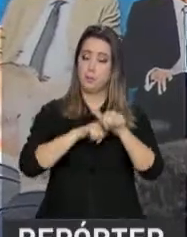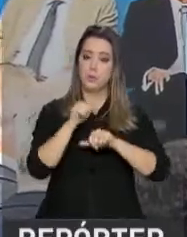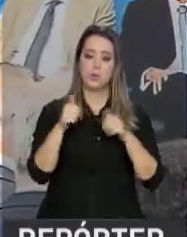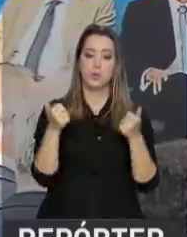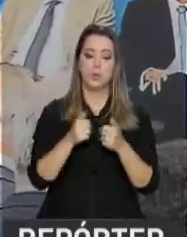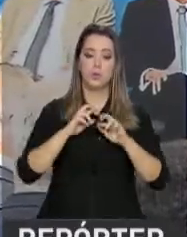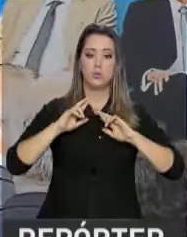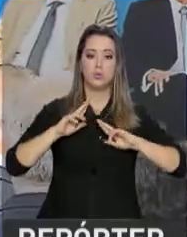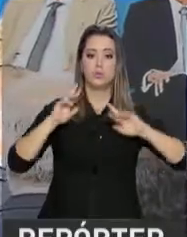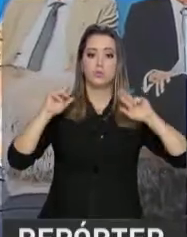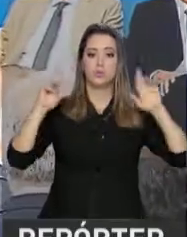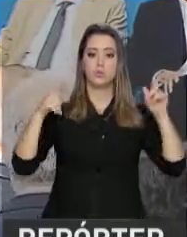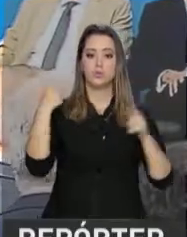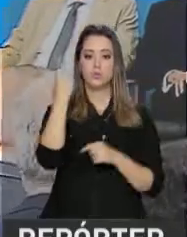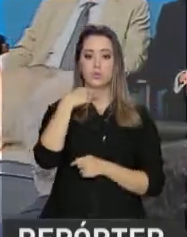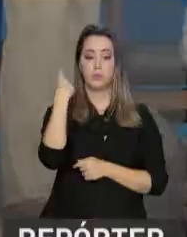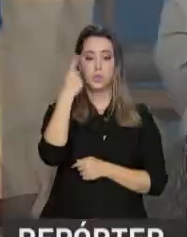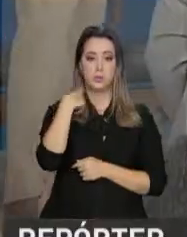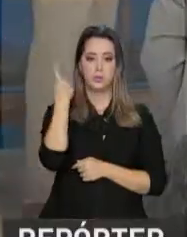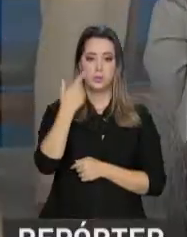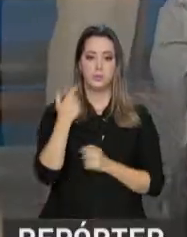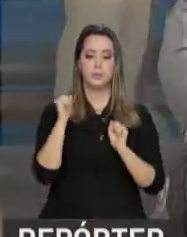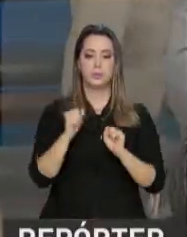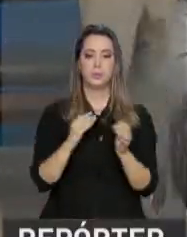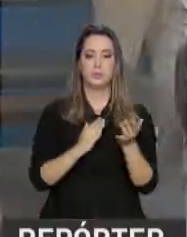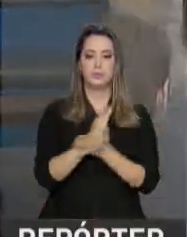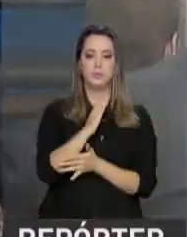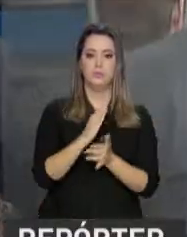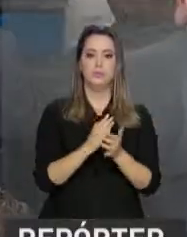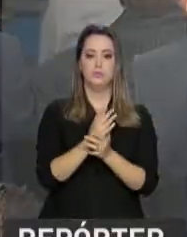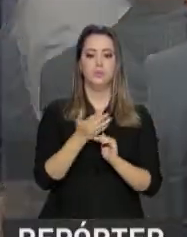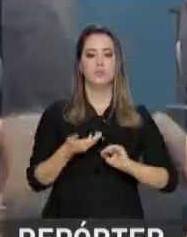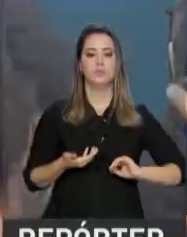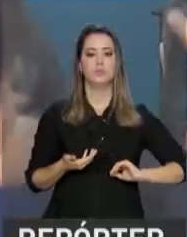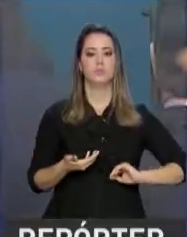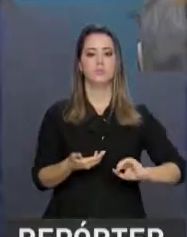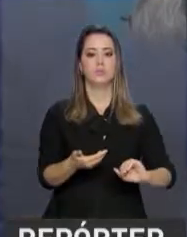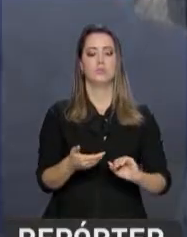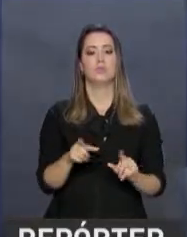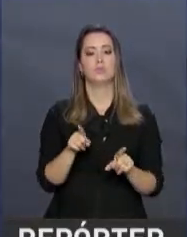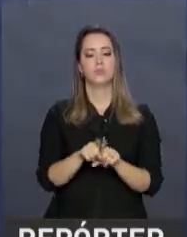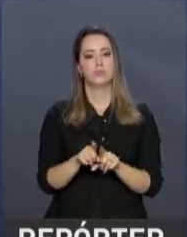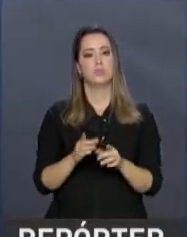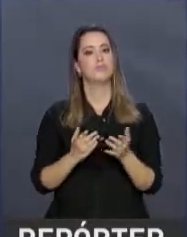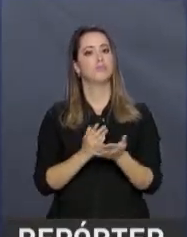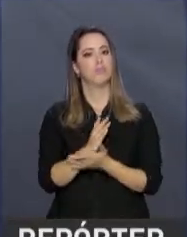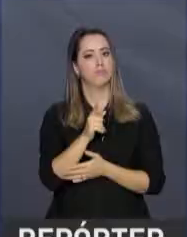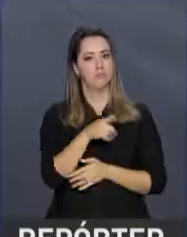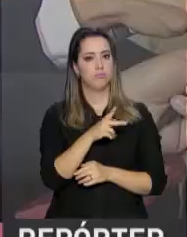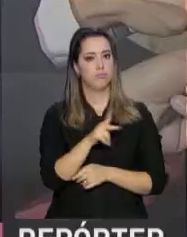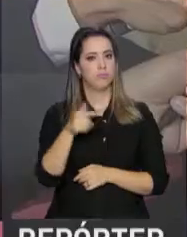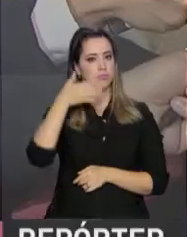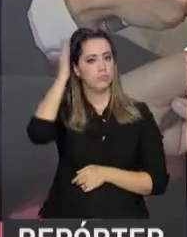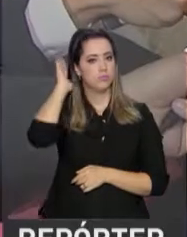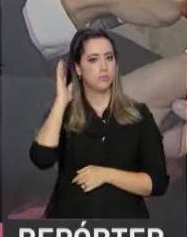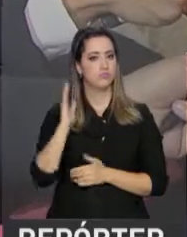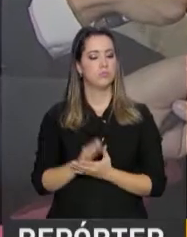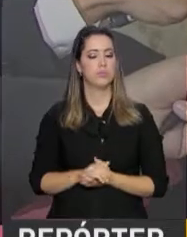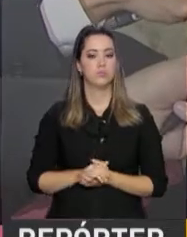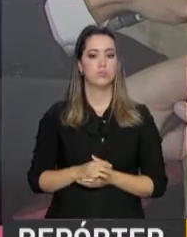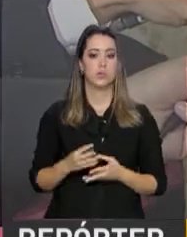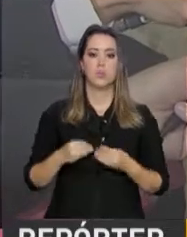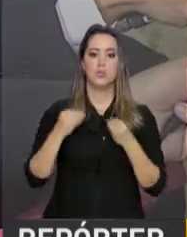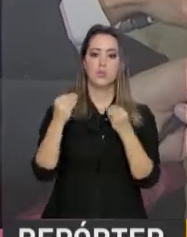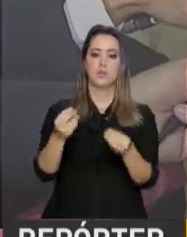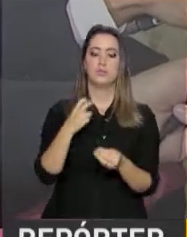flexibilização do horário do programa aprovada pelo congresso nacional e sancionada pelo presidente michel temer levando a voz